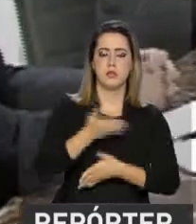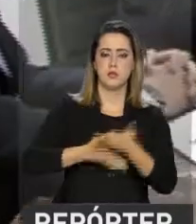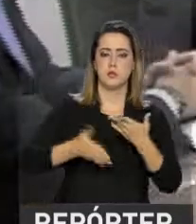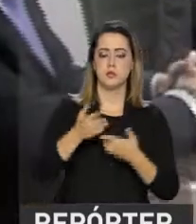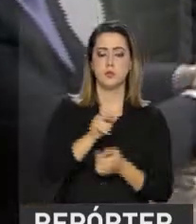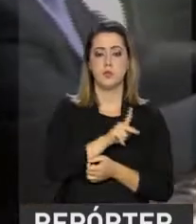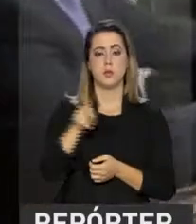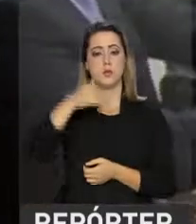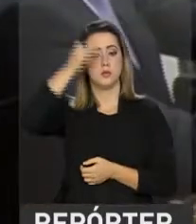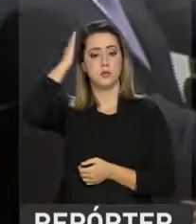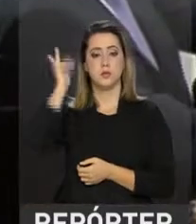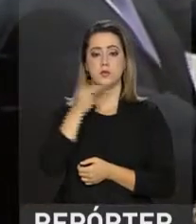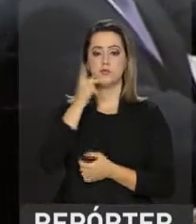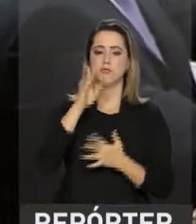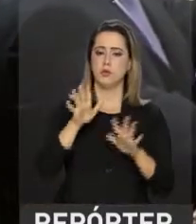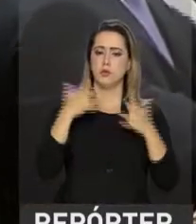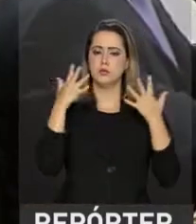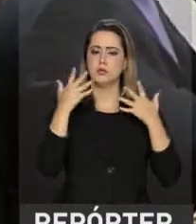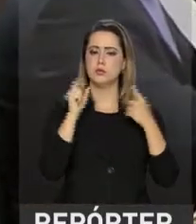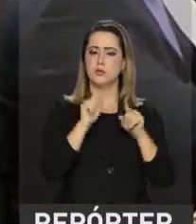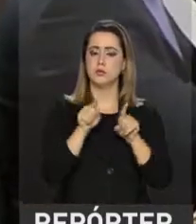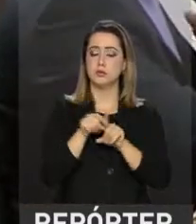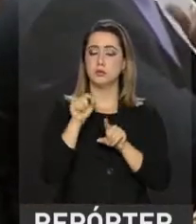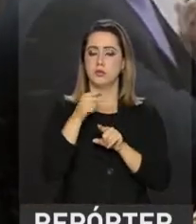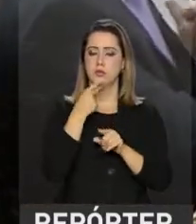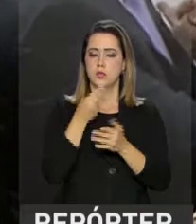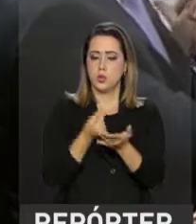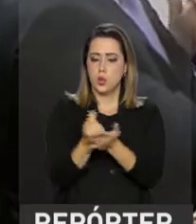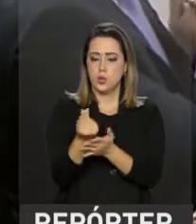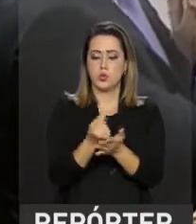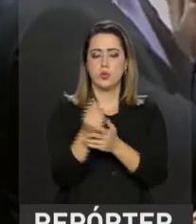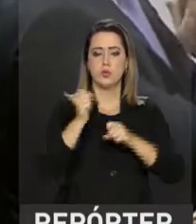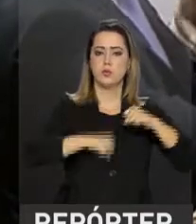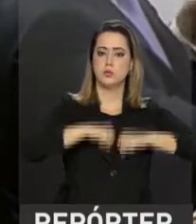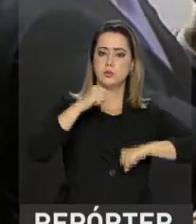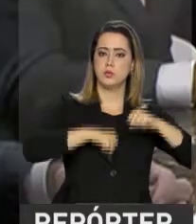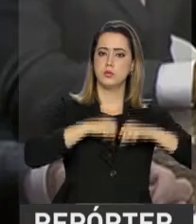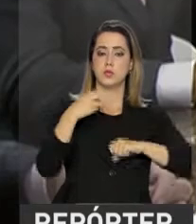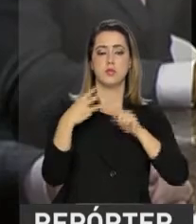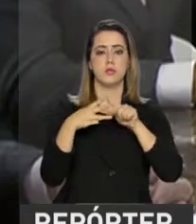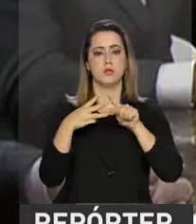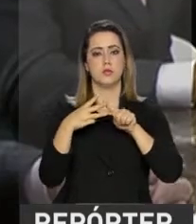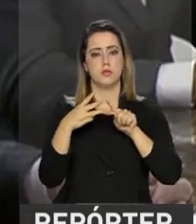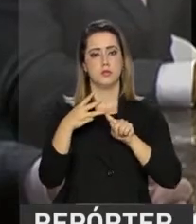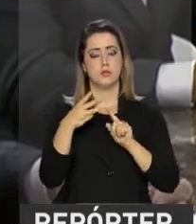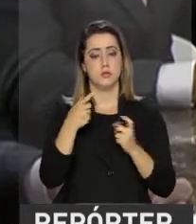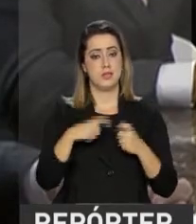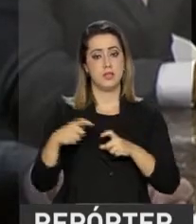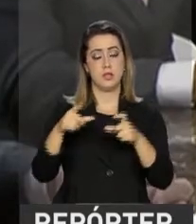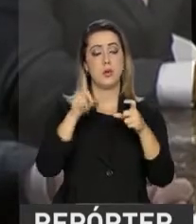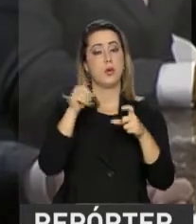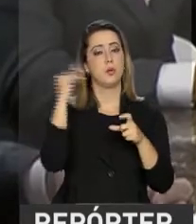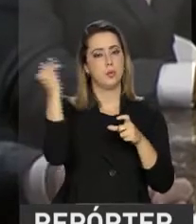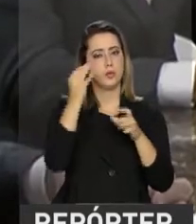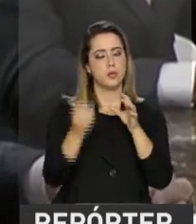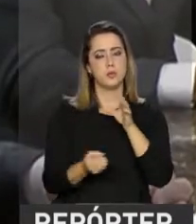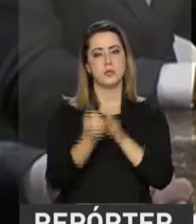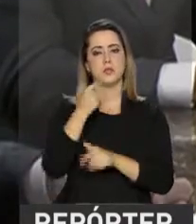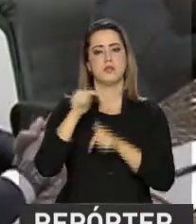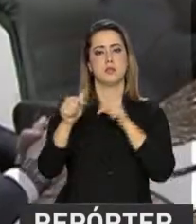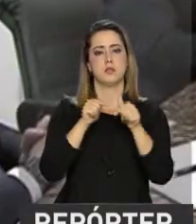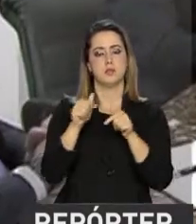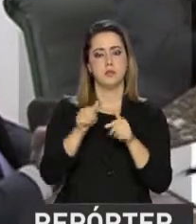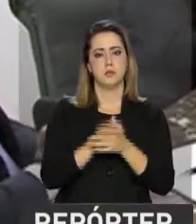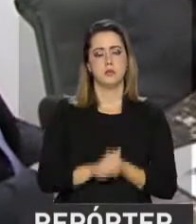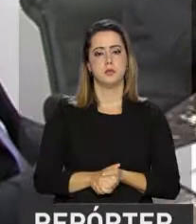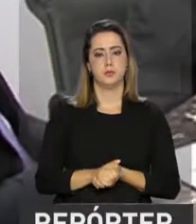Temer reagiu ao anúncio com entusiasmo e disse que os investimentos em fábricas de 3 estados são importantes para a geração de empregos no país.